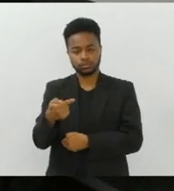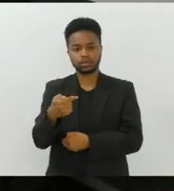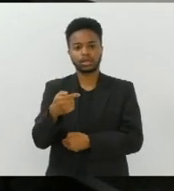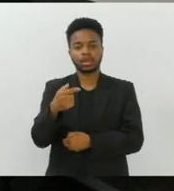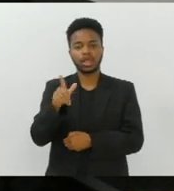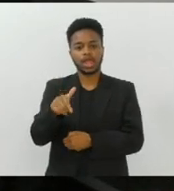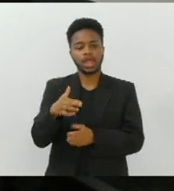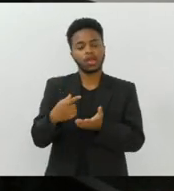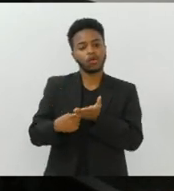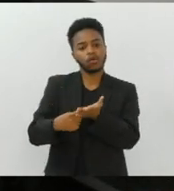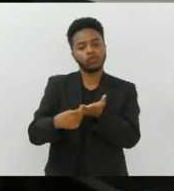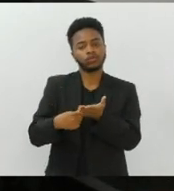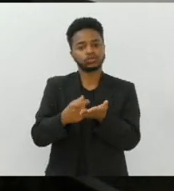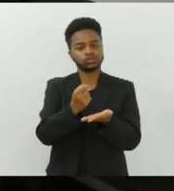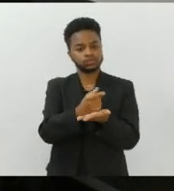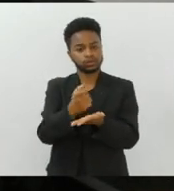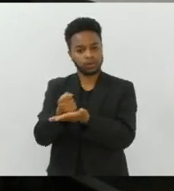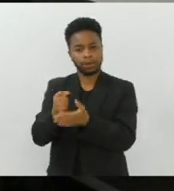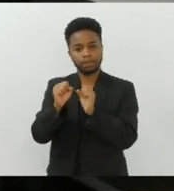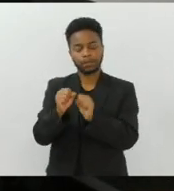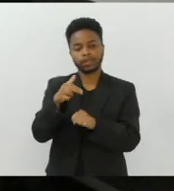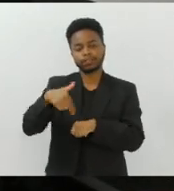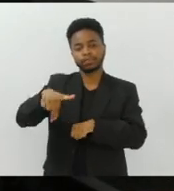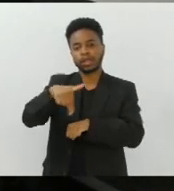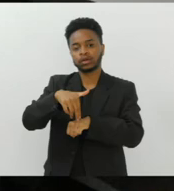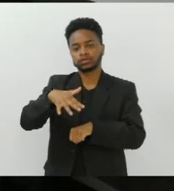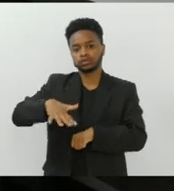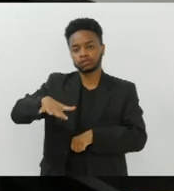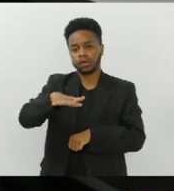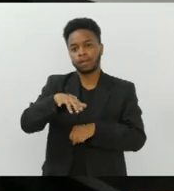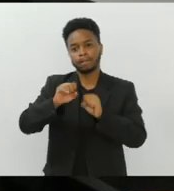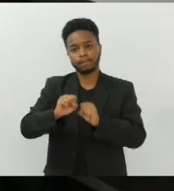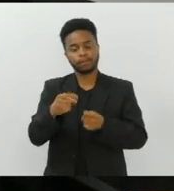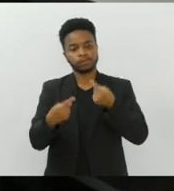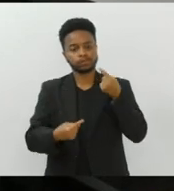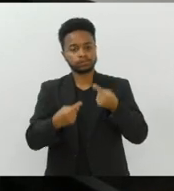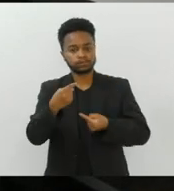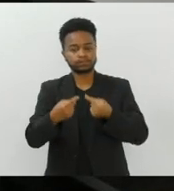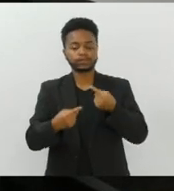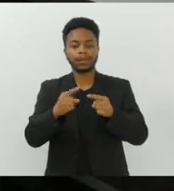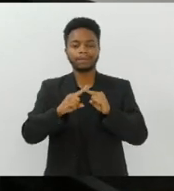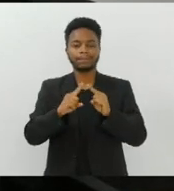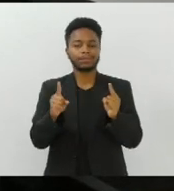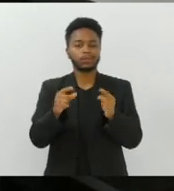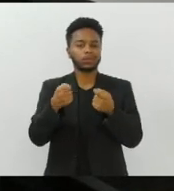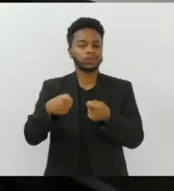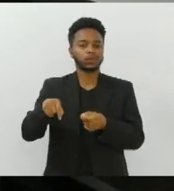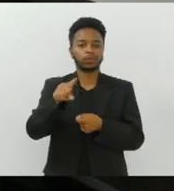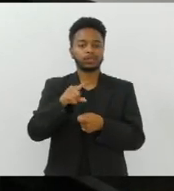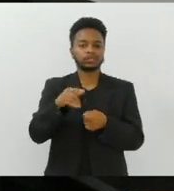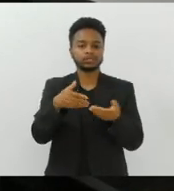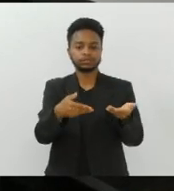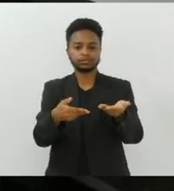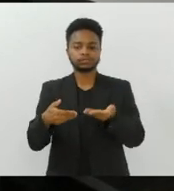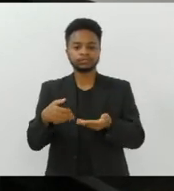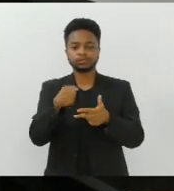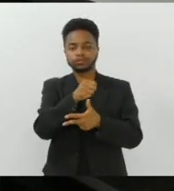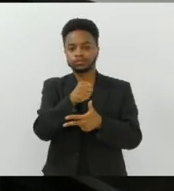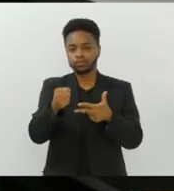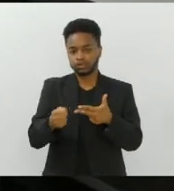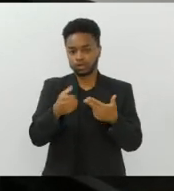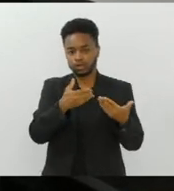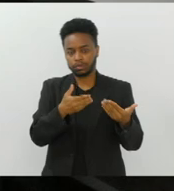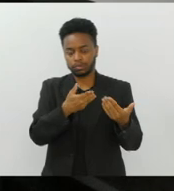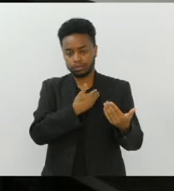pode ser de âmbito nacional. É uma maneira de discutir isto também, sem envolver necessariamente o poder público,